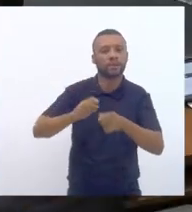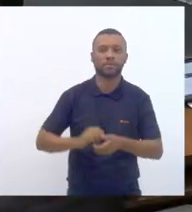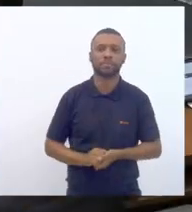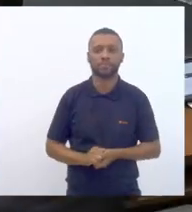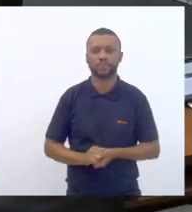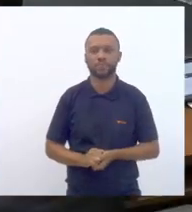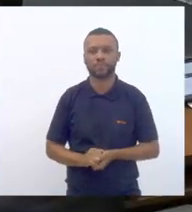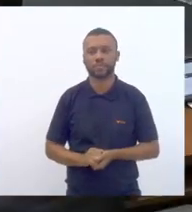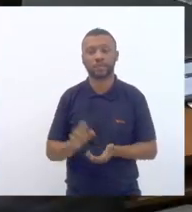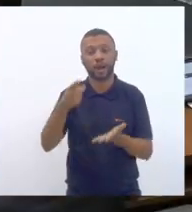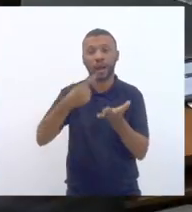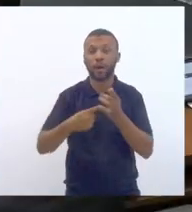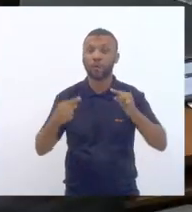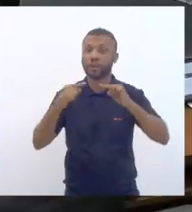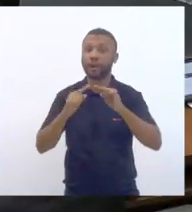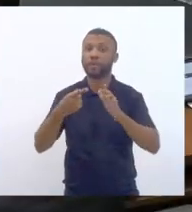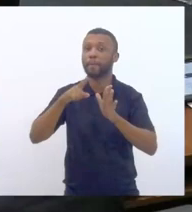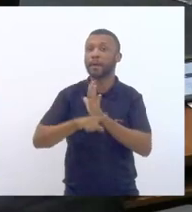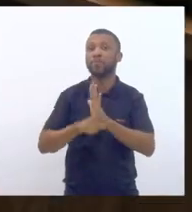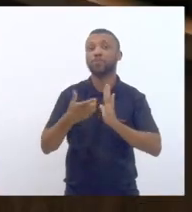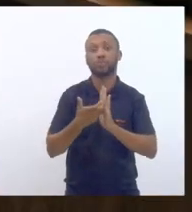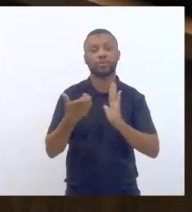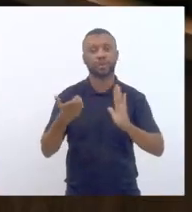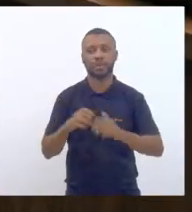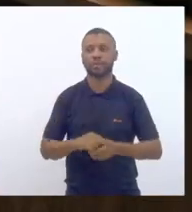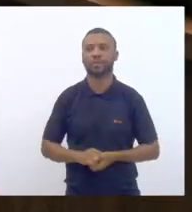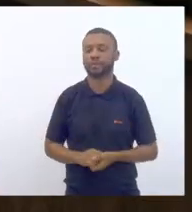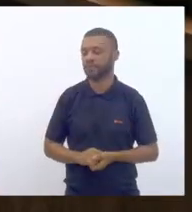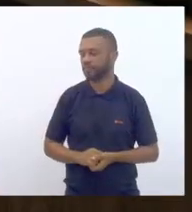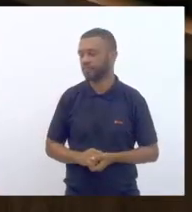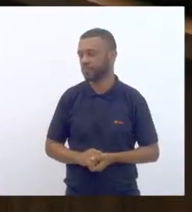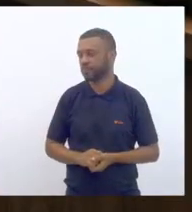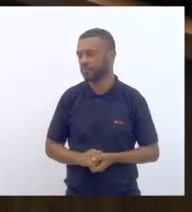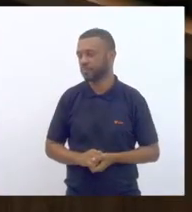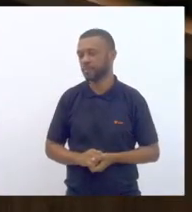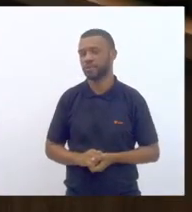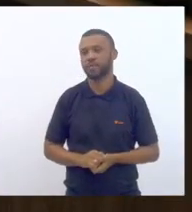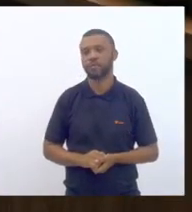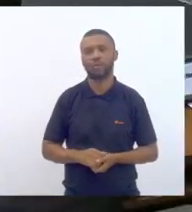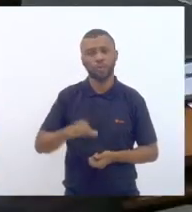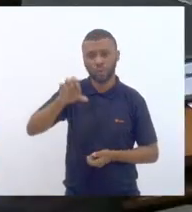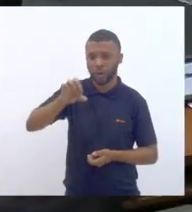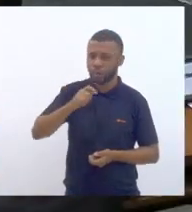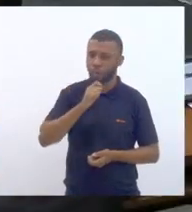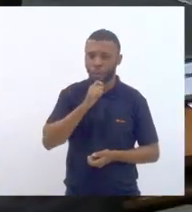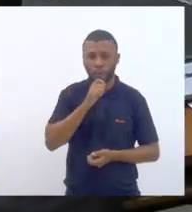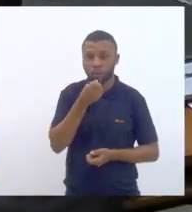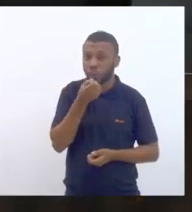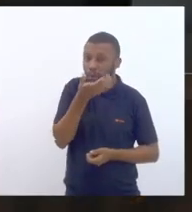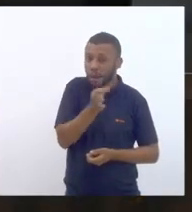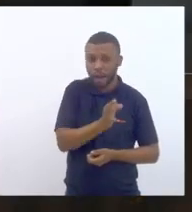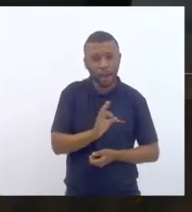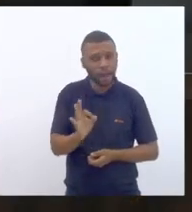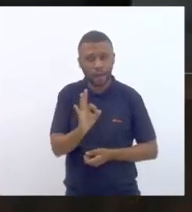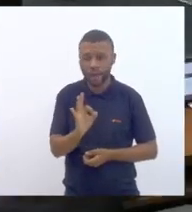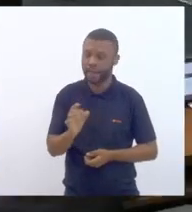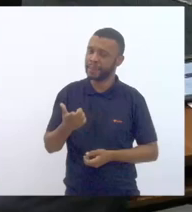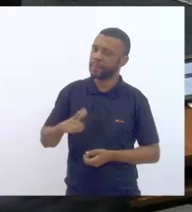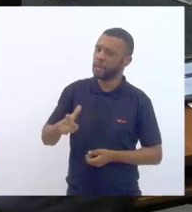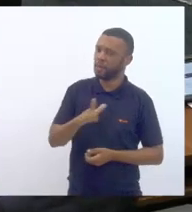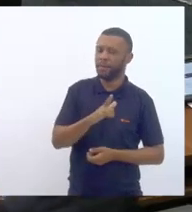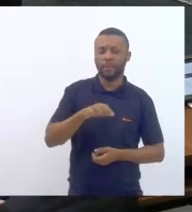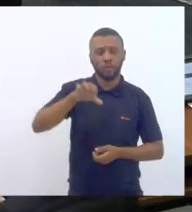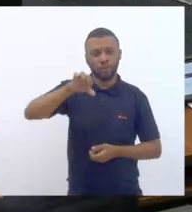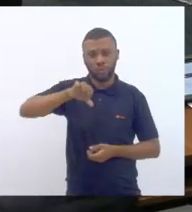Cantou não. Está acordado, presidente. Também, salvo destaques. Acho que o nono não. Sim, o nono. Mas não cantou não. Não, não cantou, presidente. Não, eu não cantei. É. Acho que não cantou não,